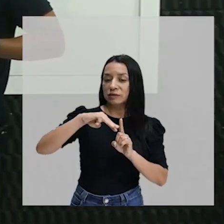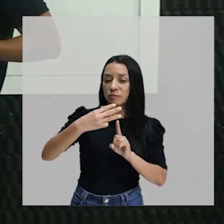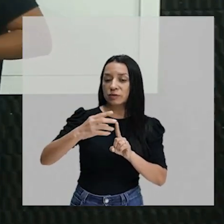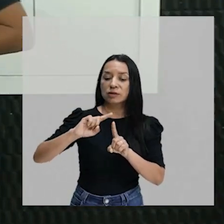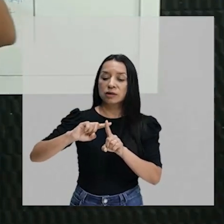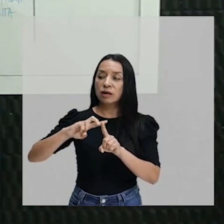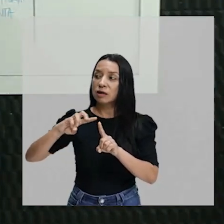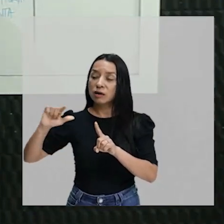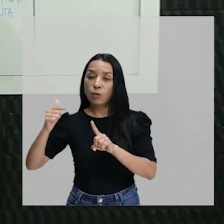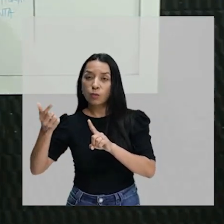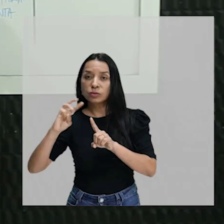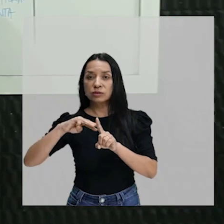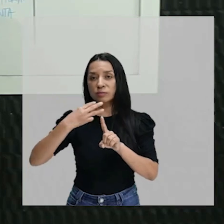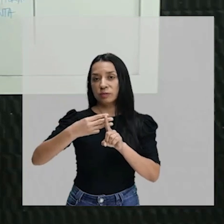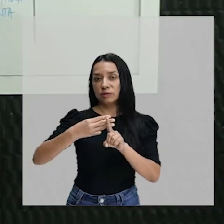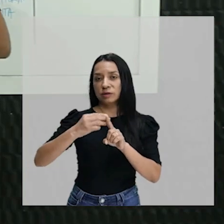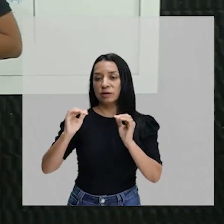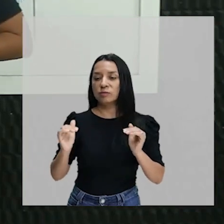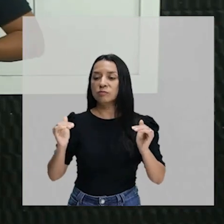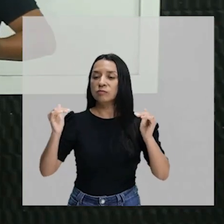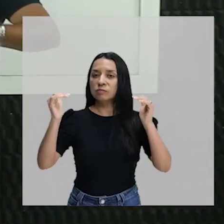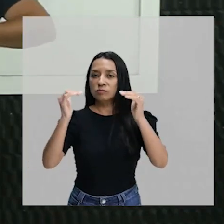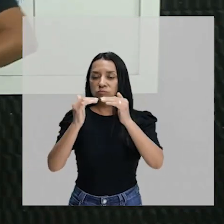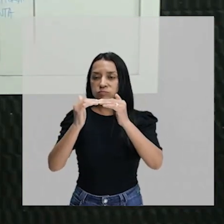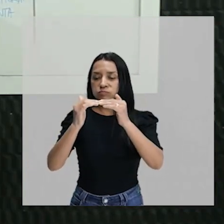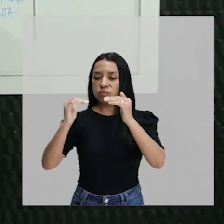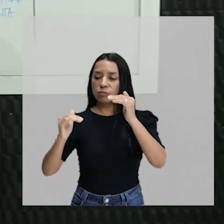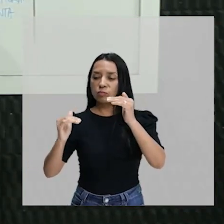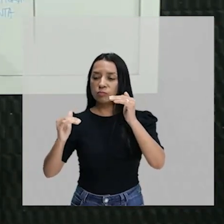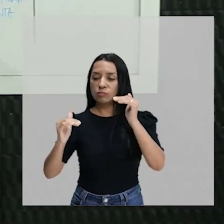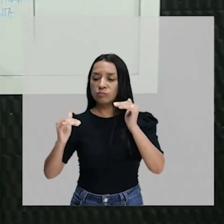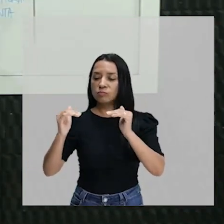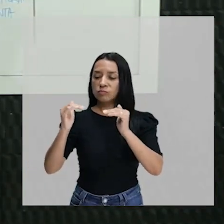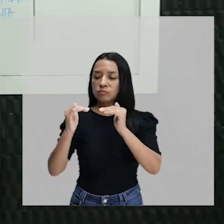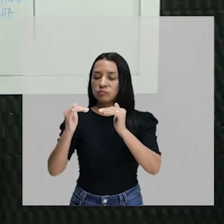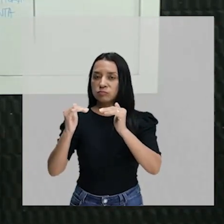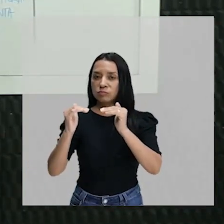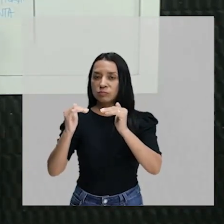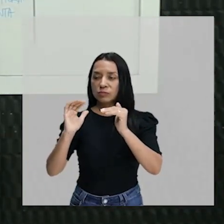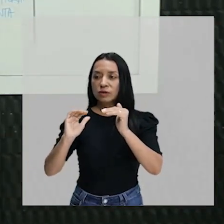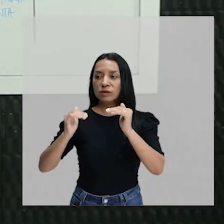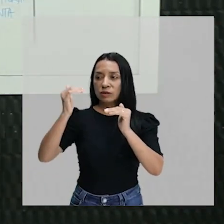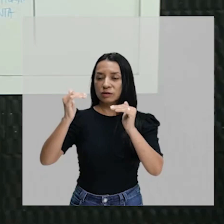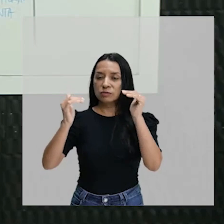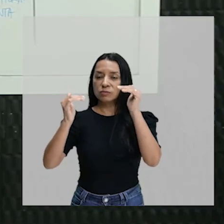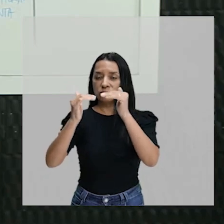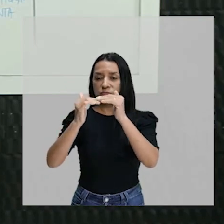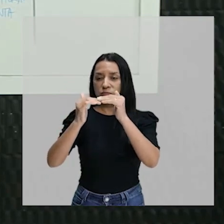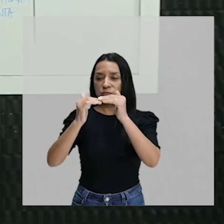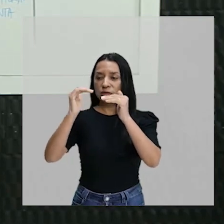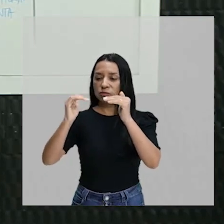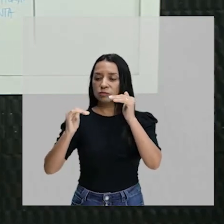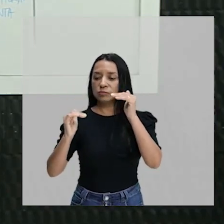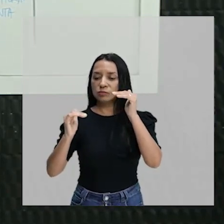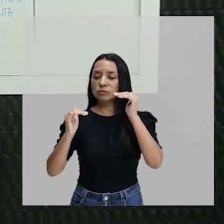assim que se cresce aumenta na mesma medida assim Como diminui na mesma medida certo então não é